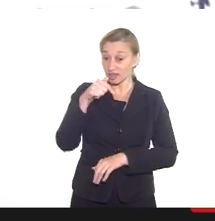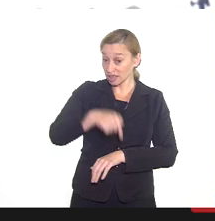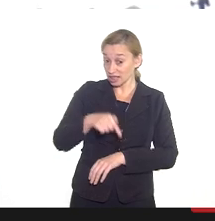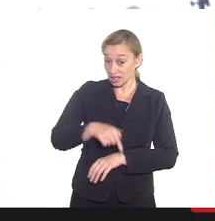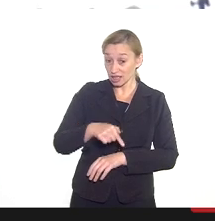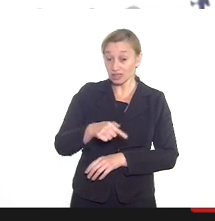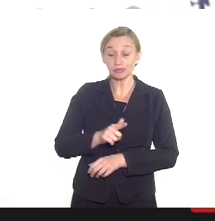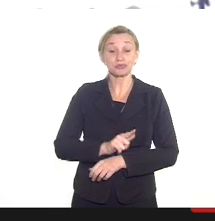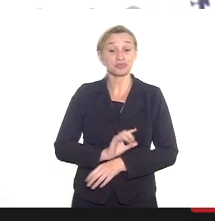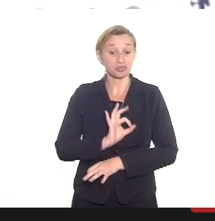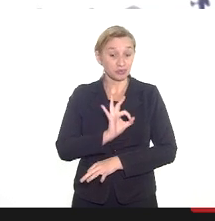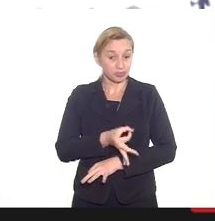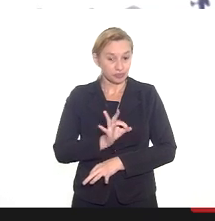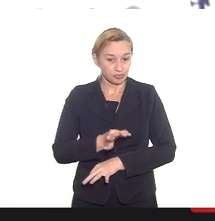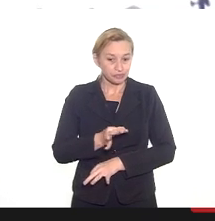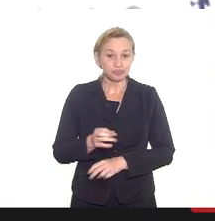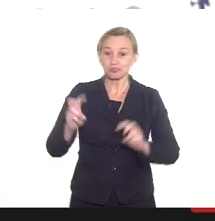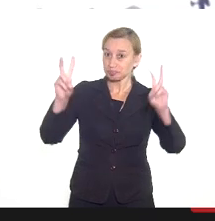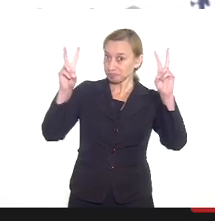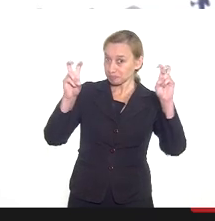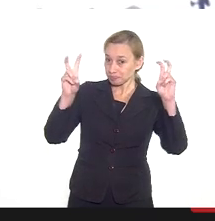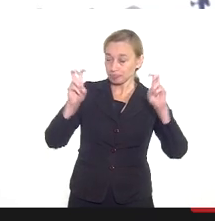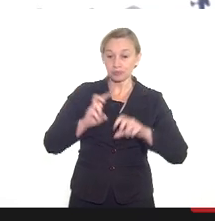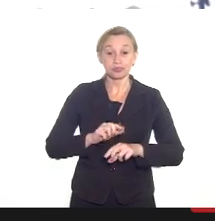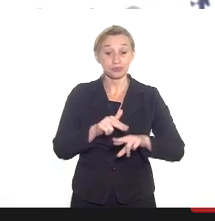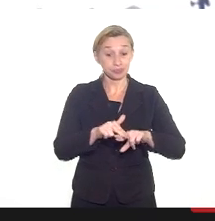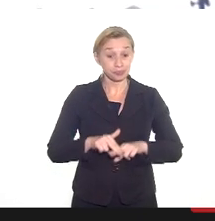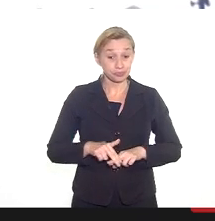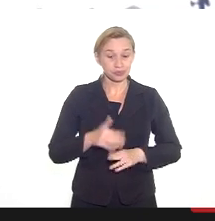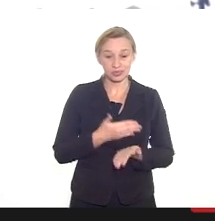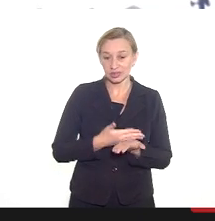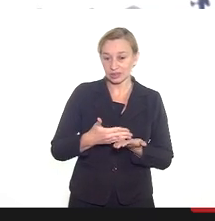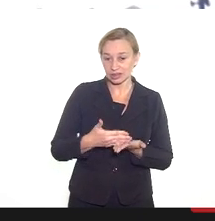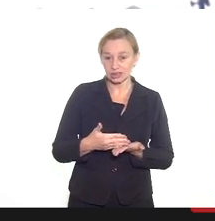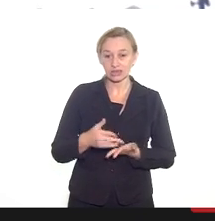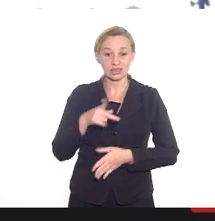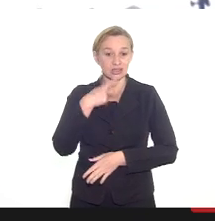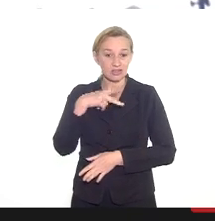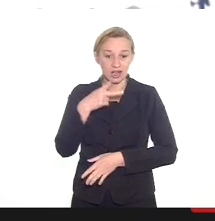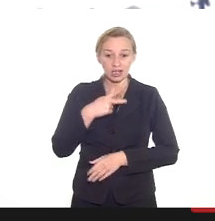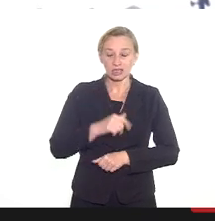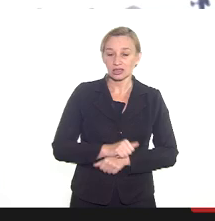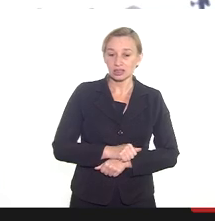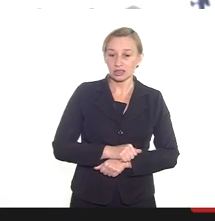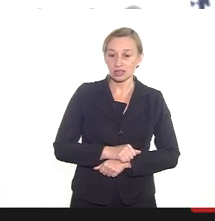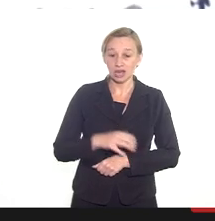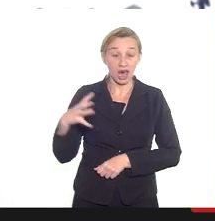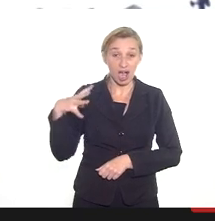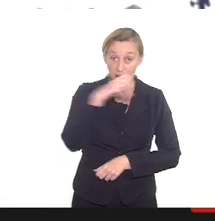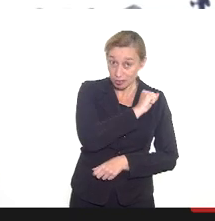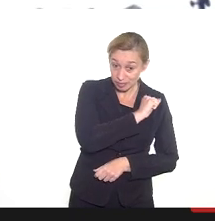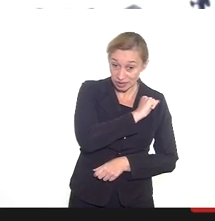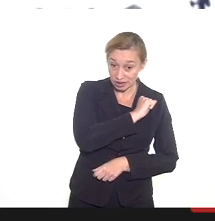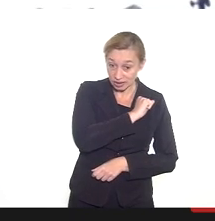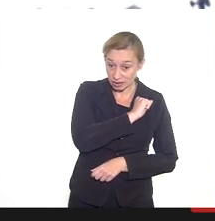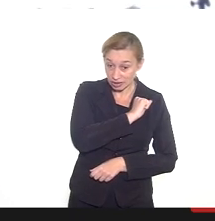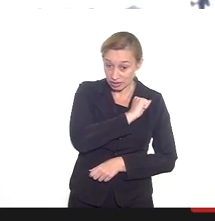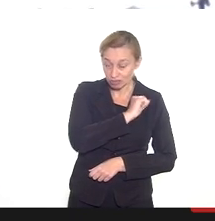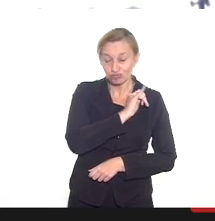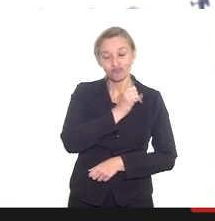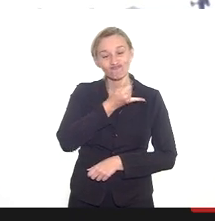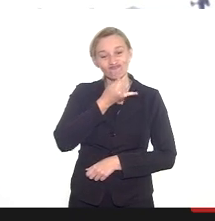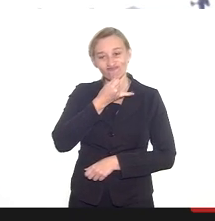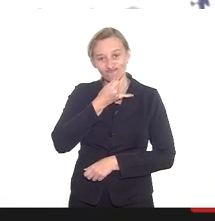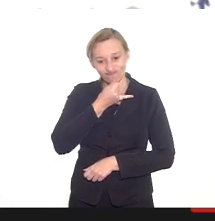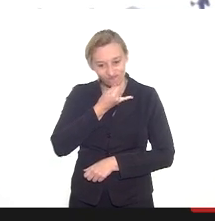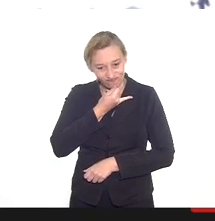muita propriedade em relação a esse tema. Por isso, eu inicio essa fala muito ligeira,